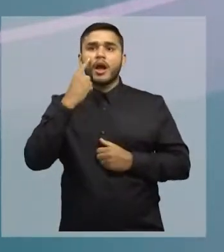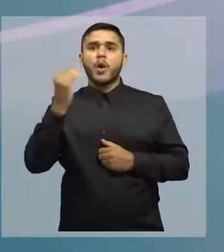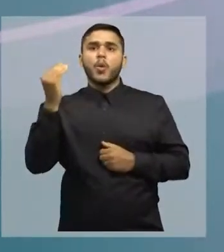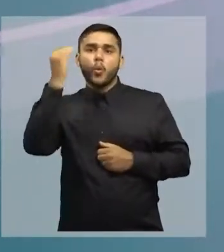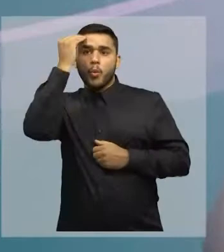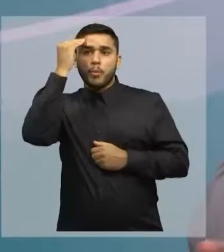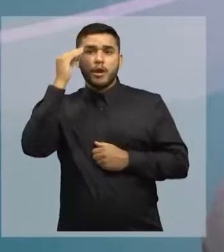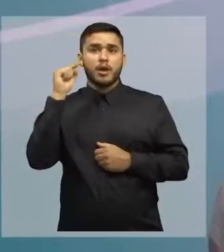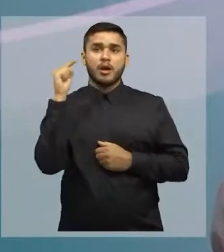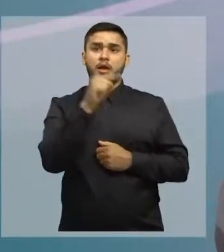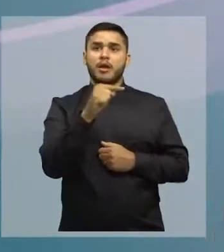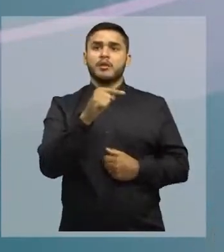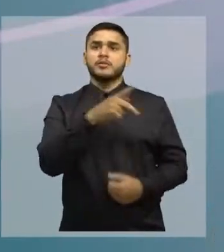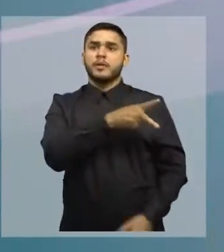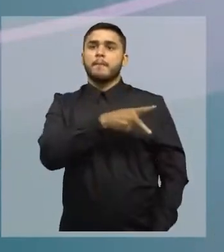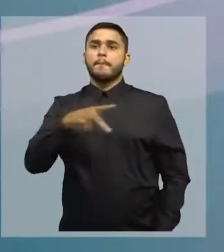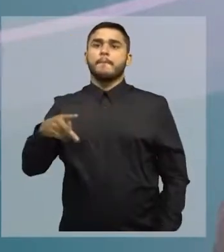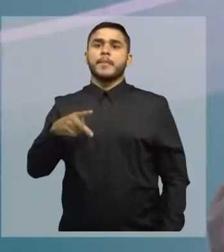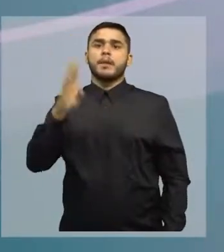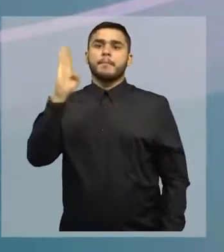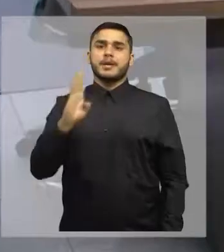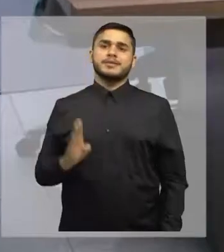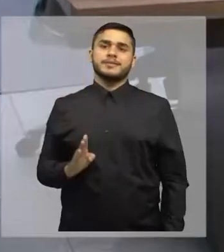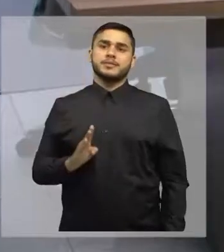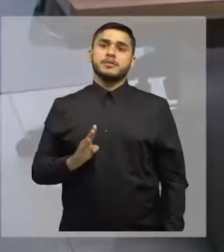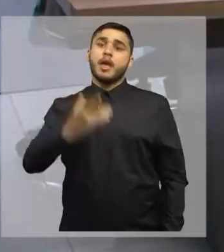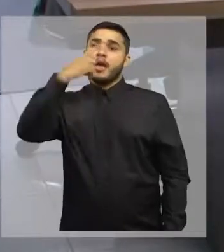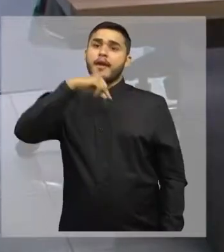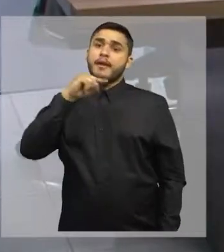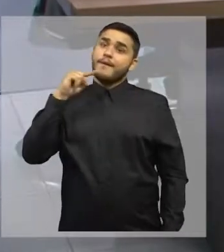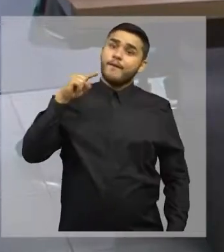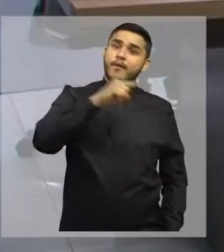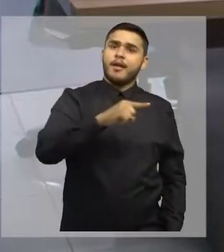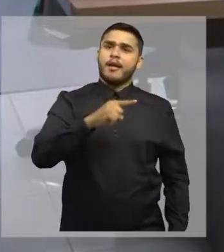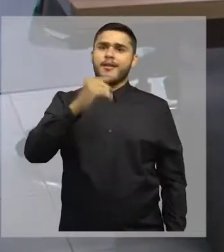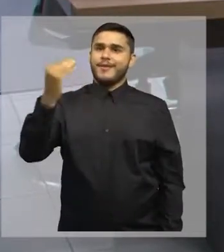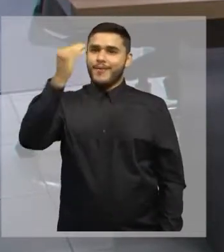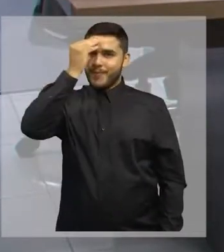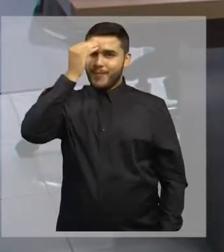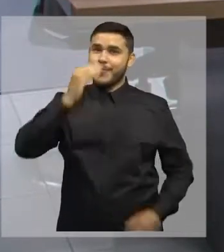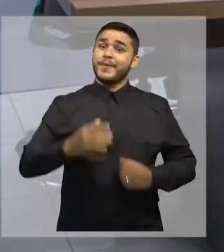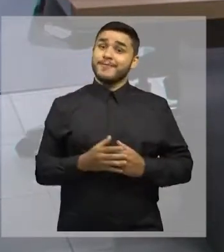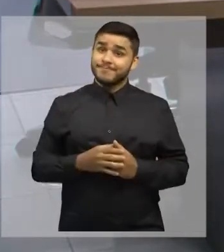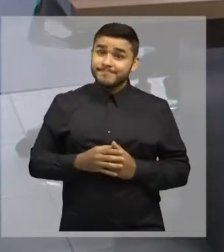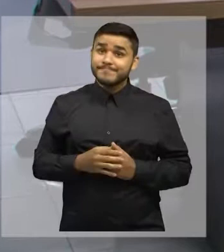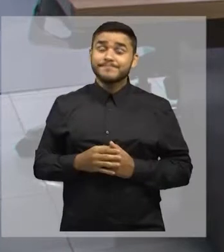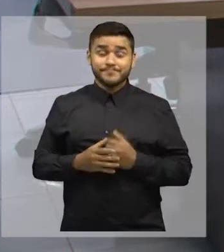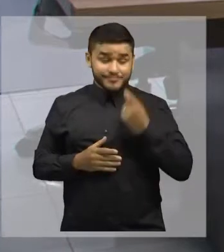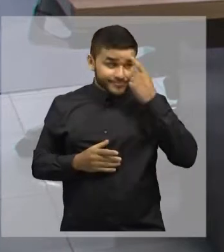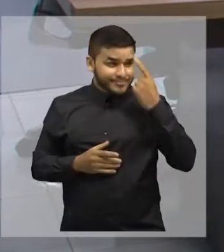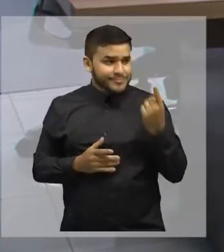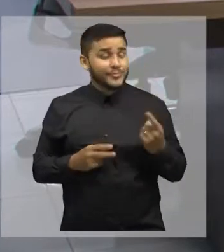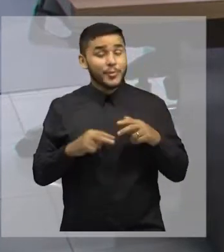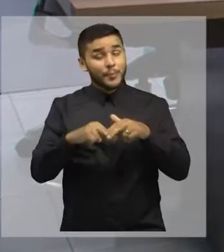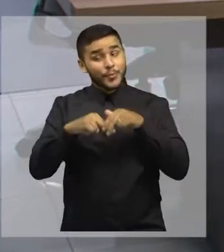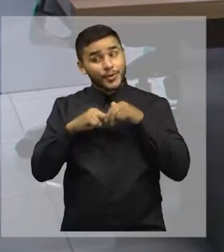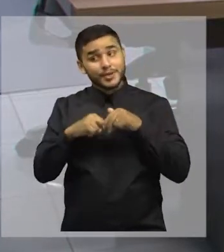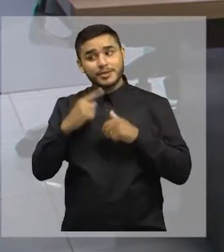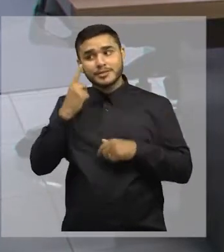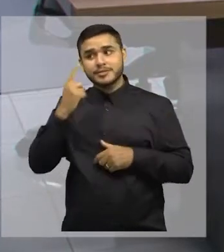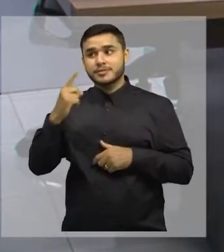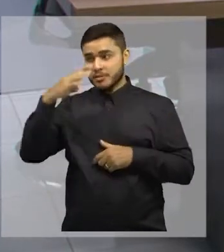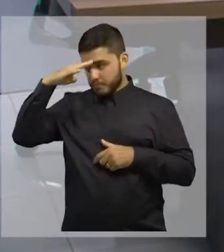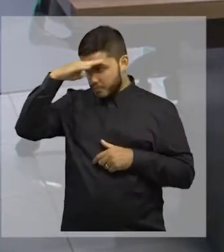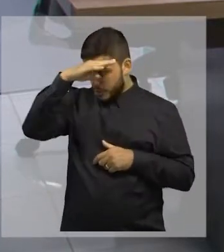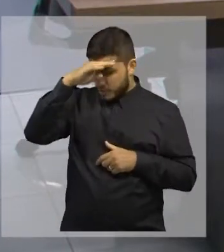do governo. Então não vota. Isso é uma questão que eu acho que vai reverberar nisso. Ele não está entendendo que você fazer